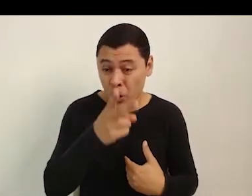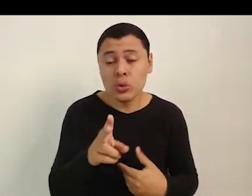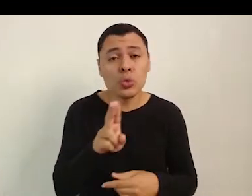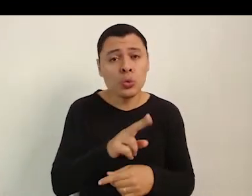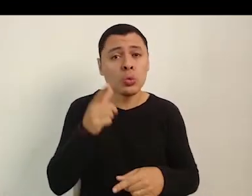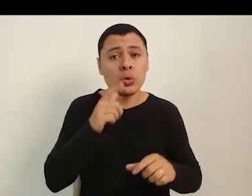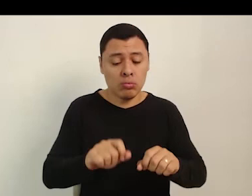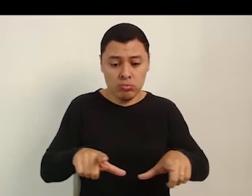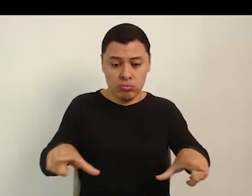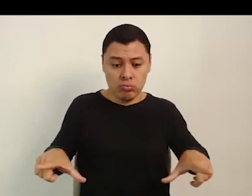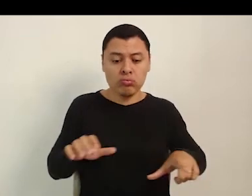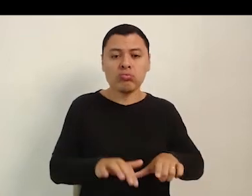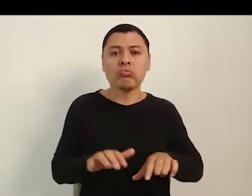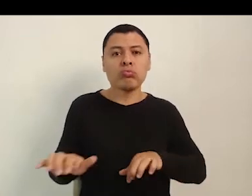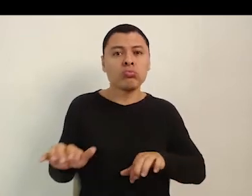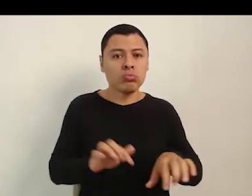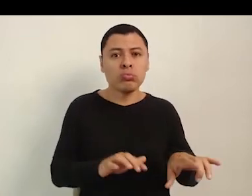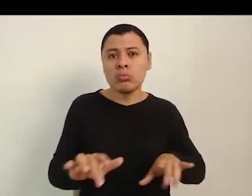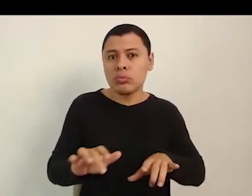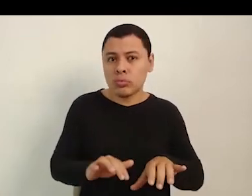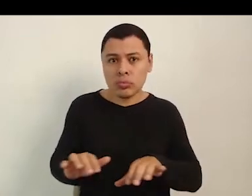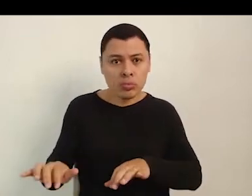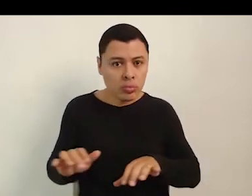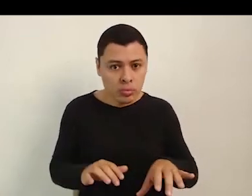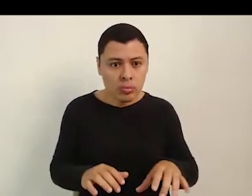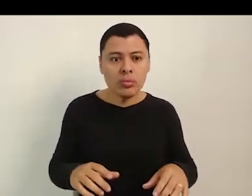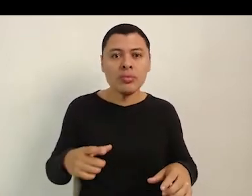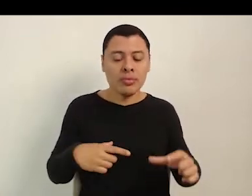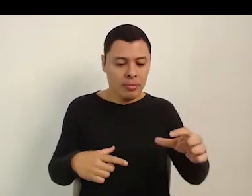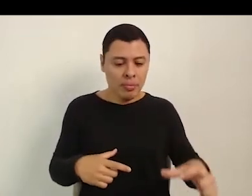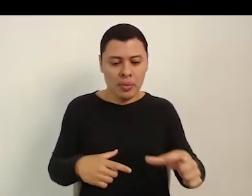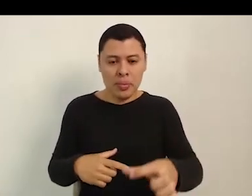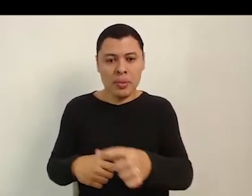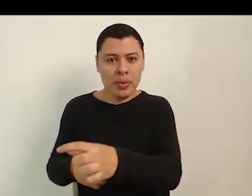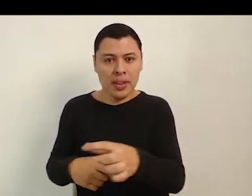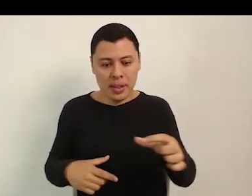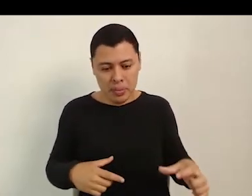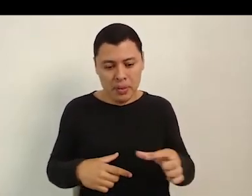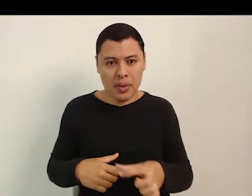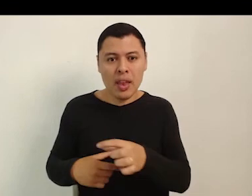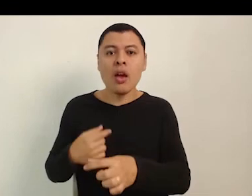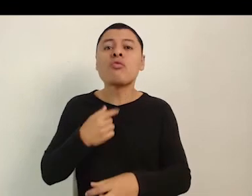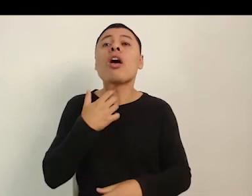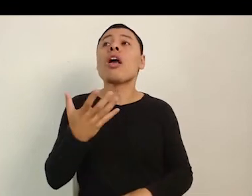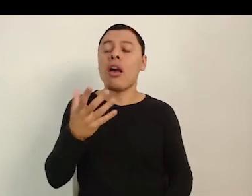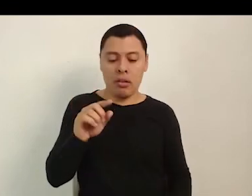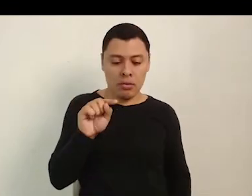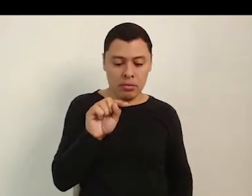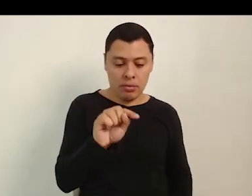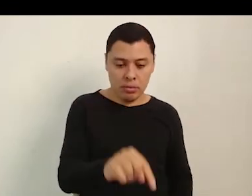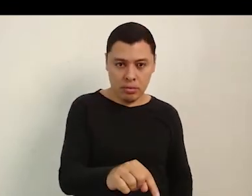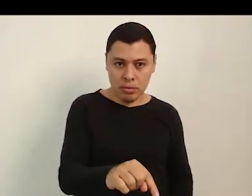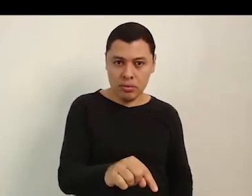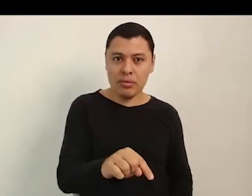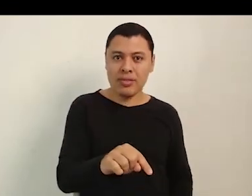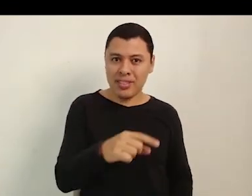utilizando ele. Além daquelas pranchas de comunicação com símbolos, né, vamos dizer assim, que ele indica o símbolo do que ele quer, também utilizando esse teclado